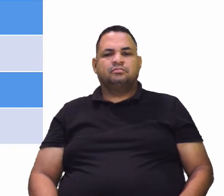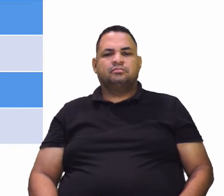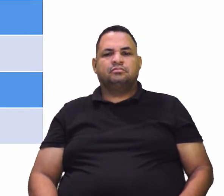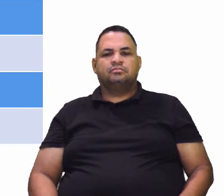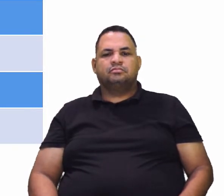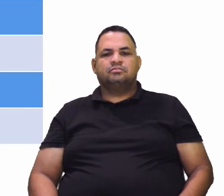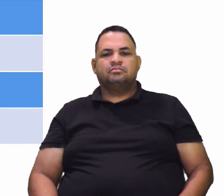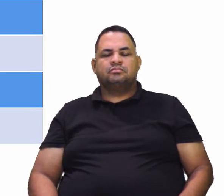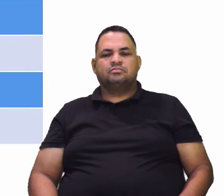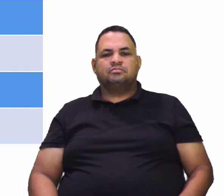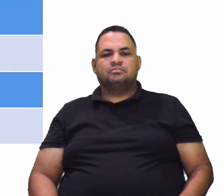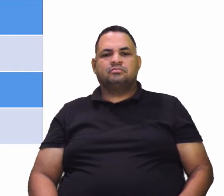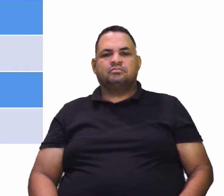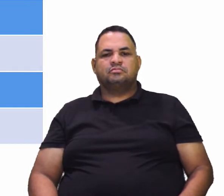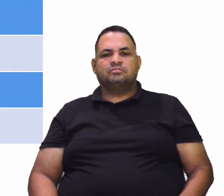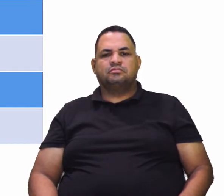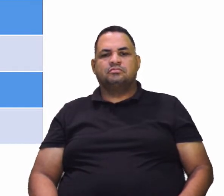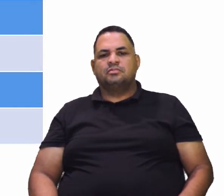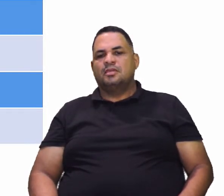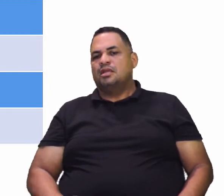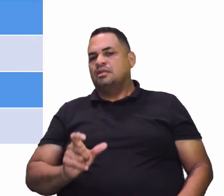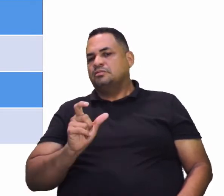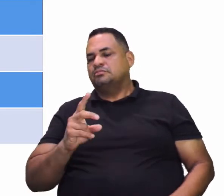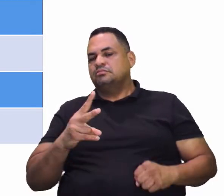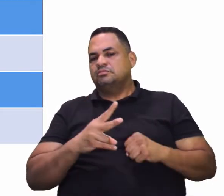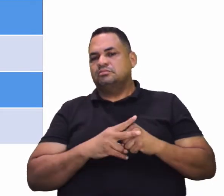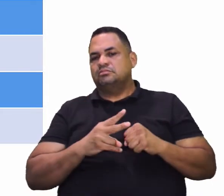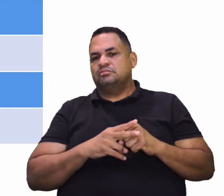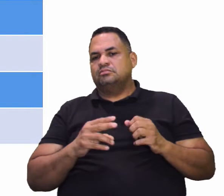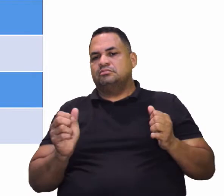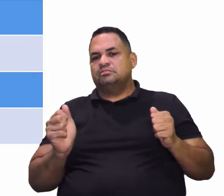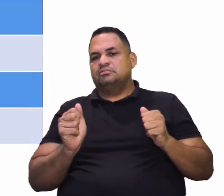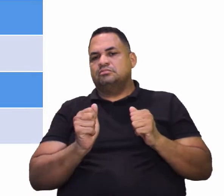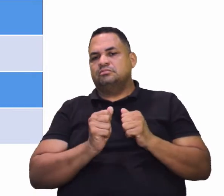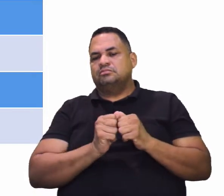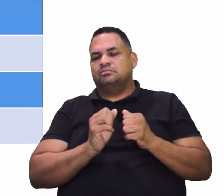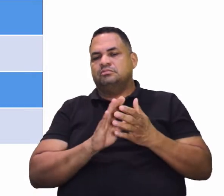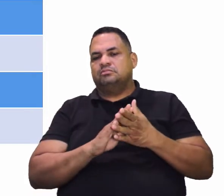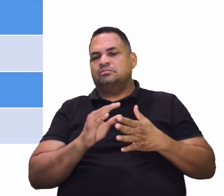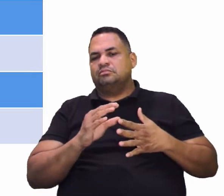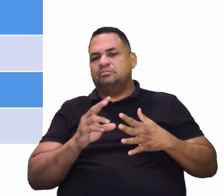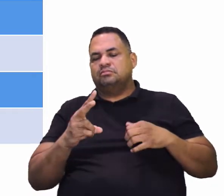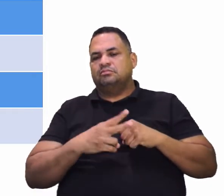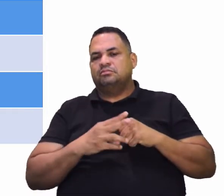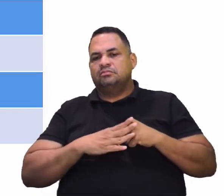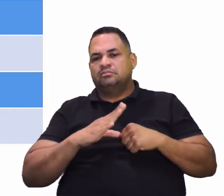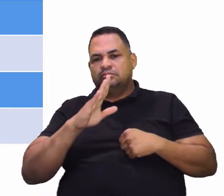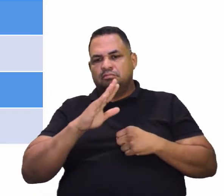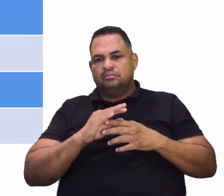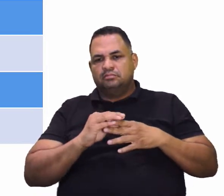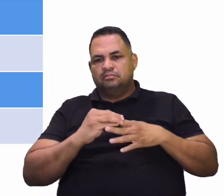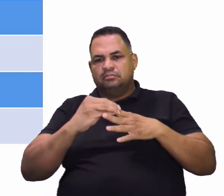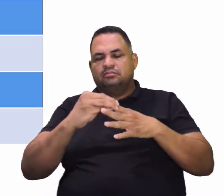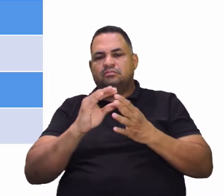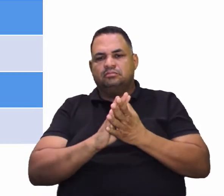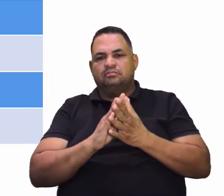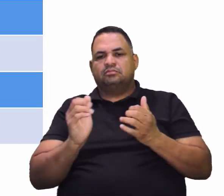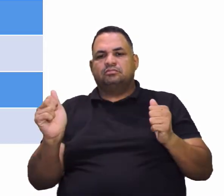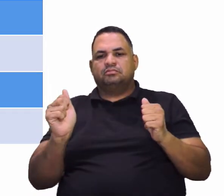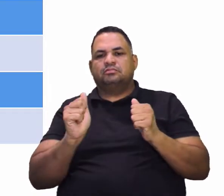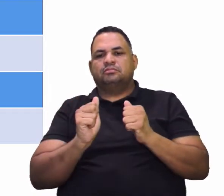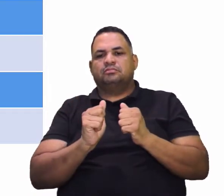Aí eu coloco going to do lado do meu verbo to be e logo depois o verbo principal e o complemento, que aqui é o